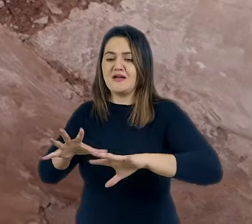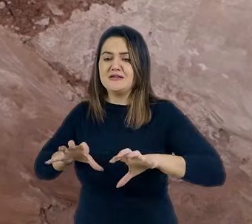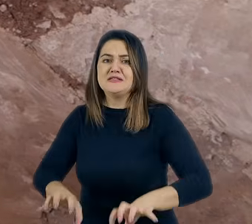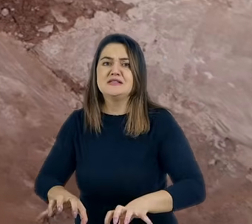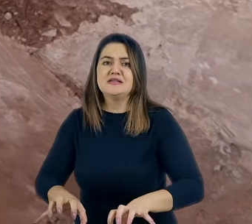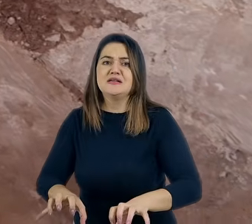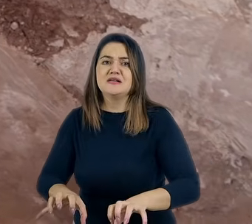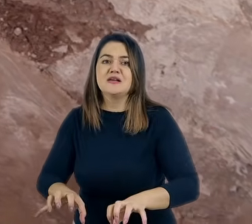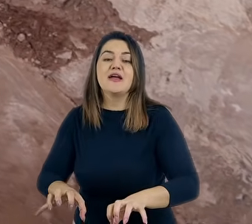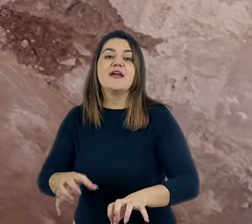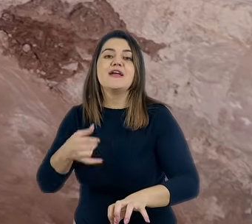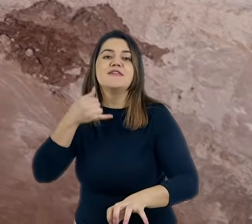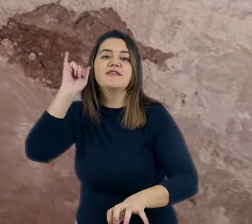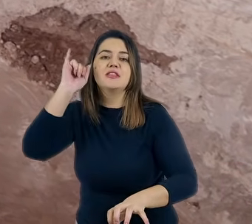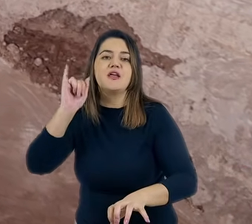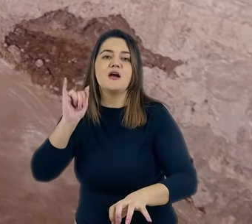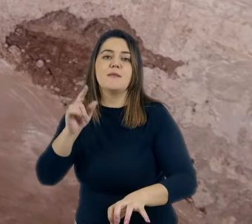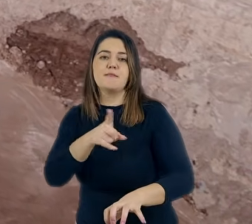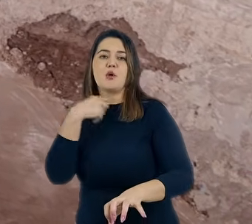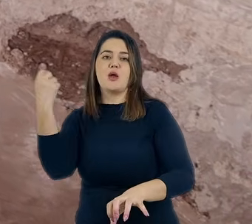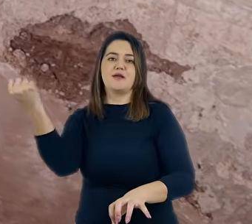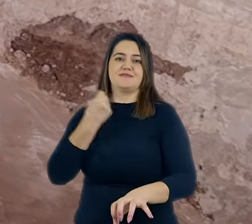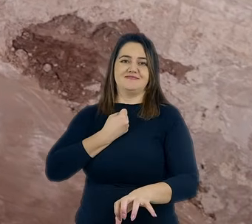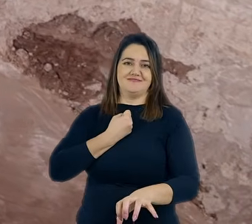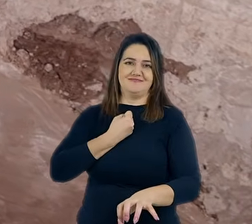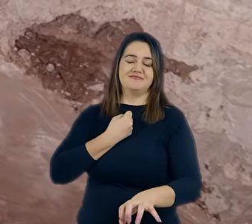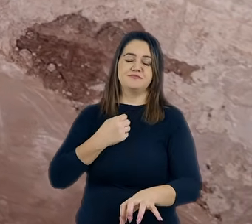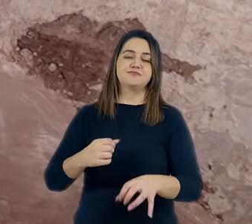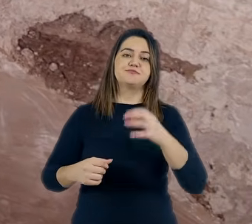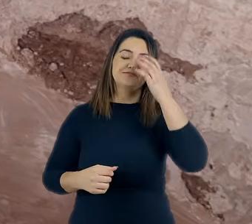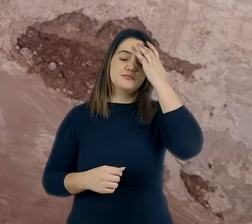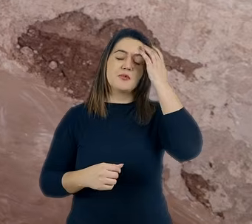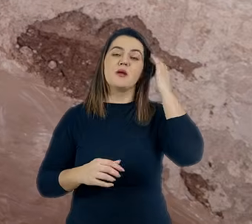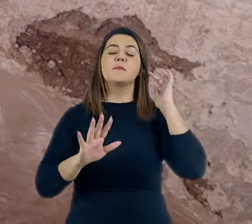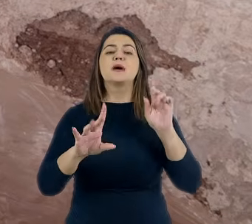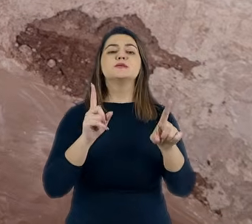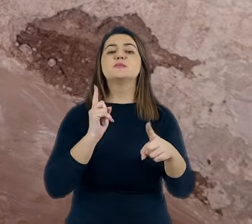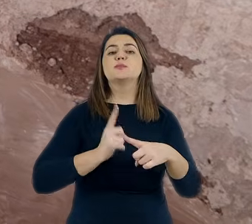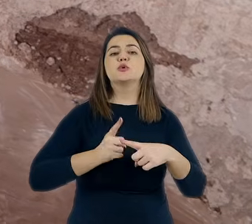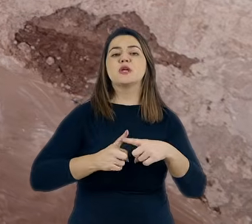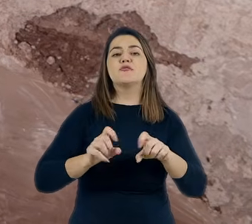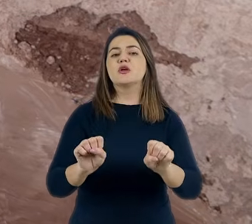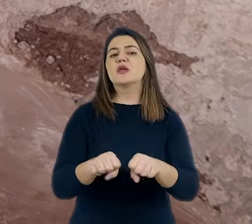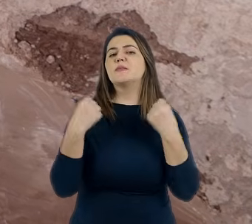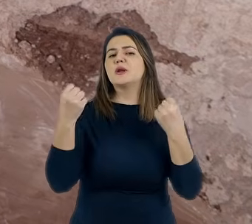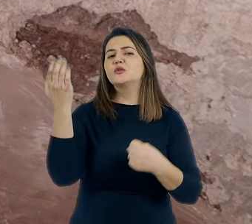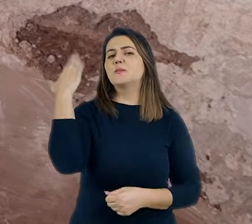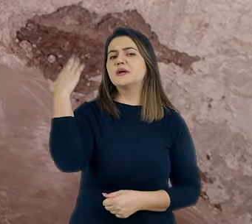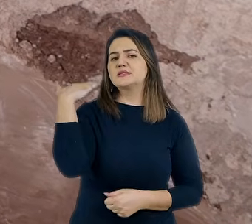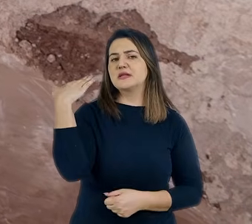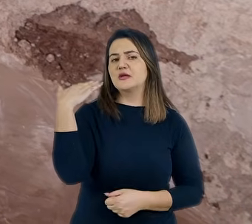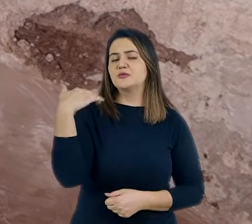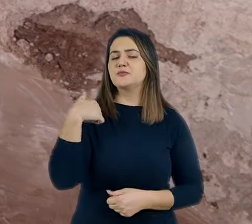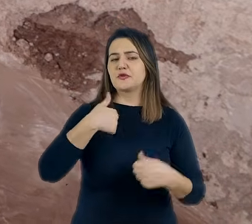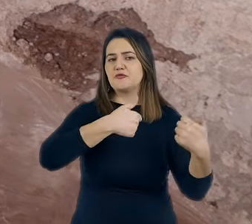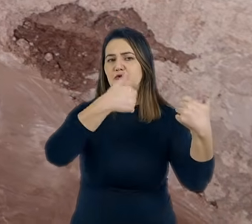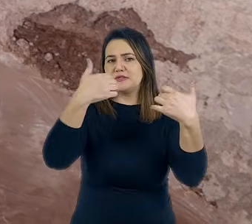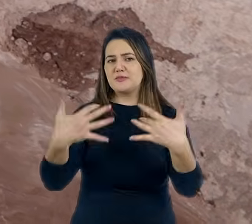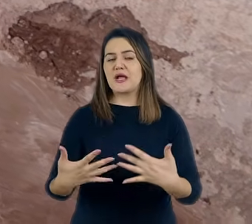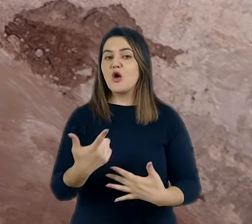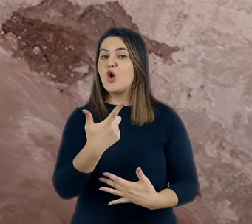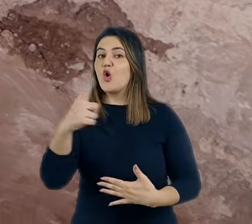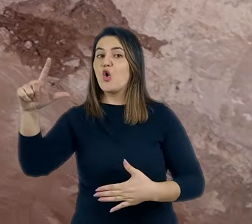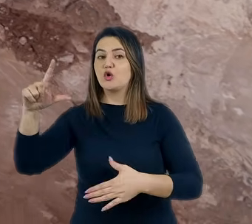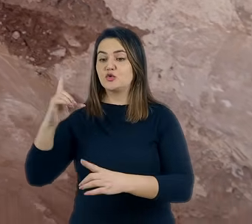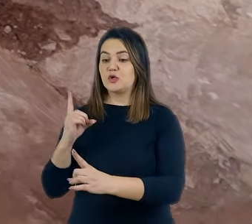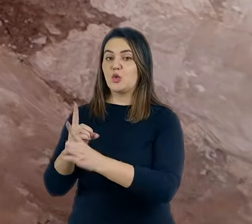família da vítima. Agora, por que ele foi quebrado no passado? Para completar esse quebra-cabeça, eu tenho que falar de um outro achado